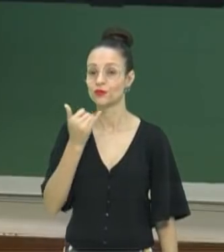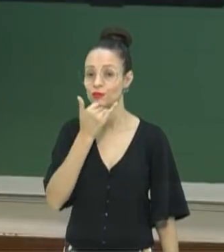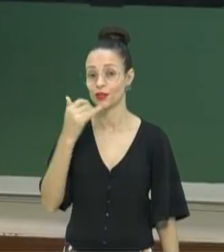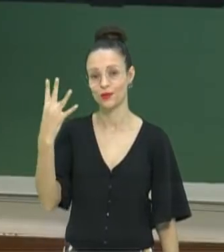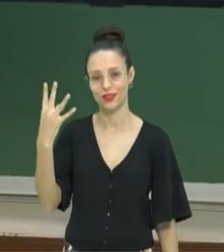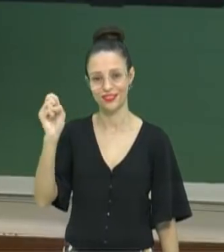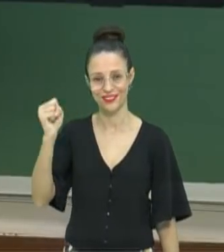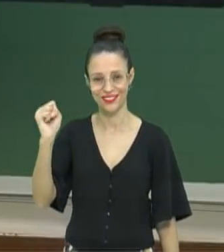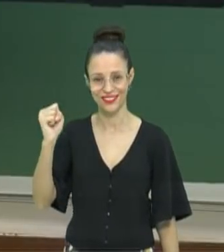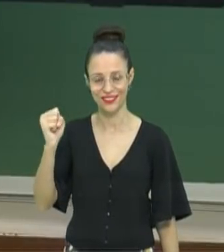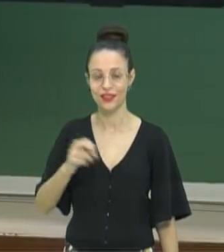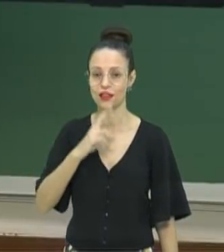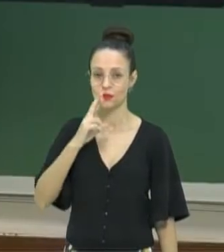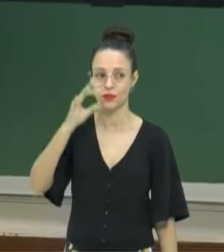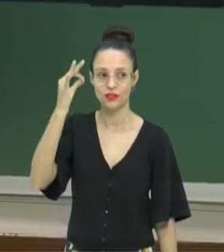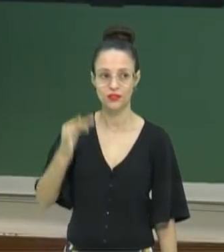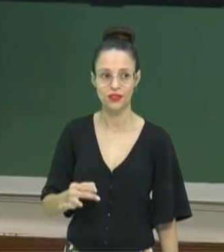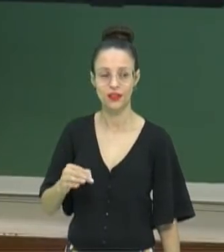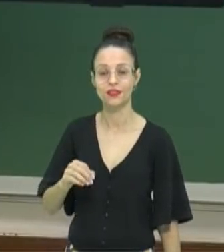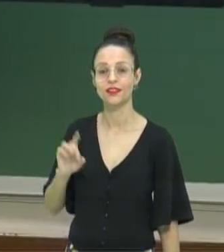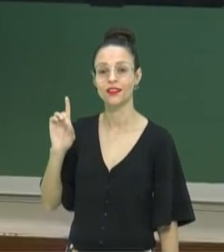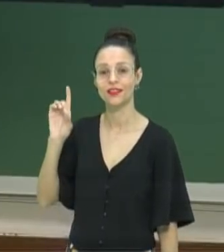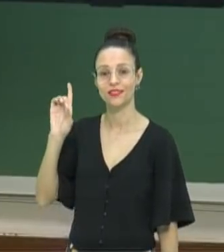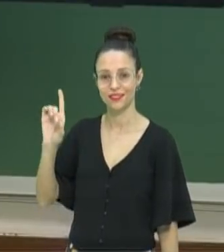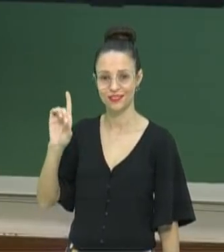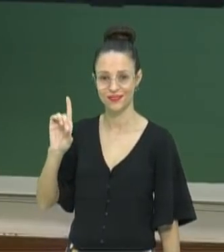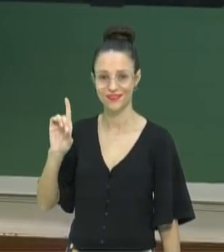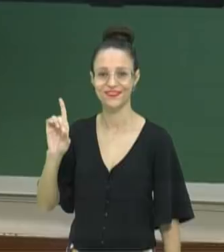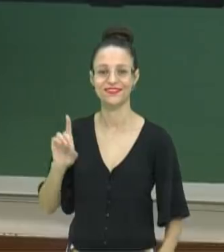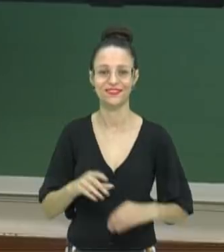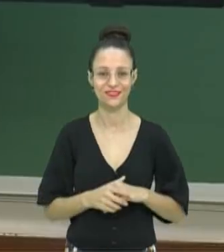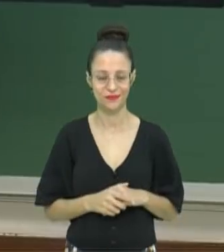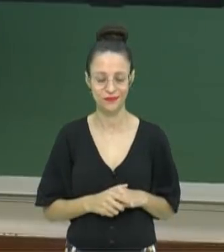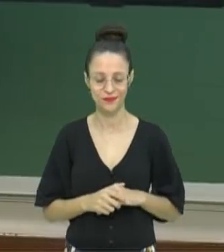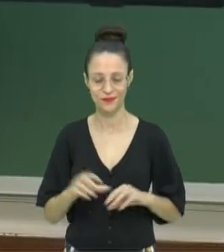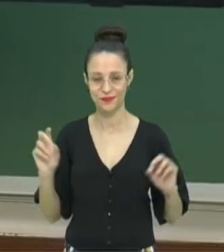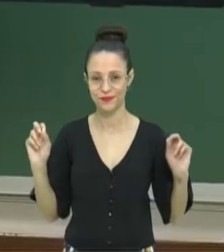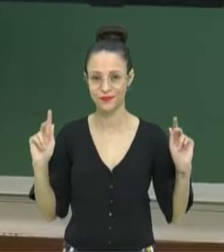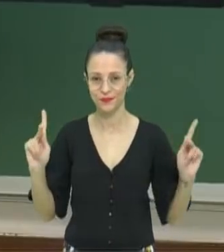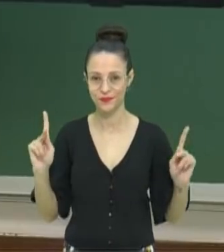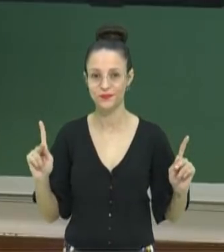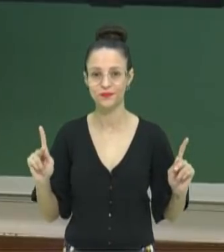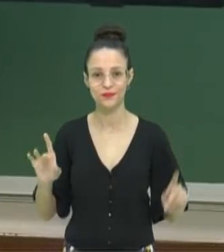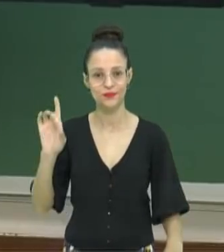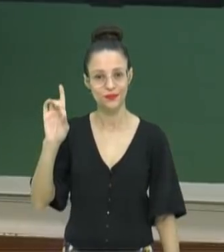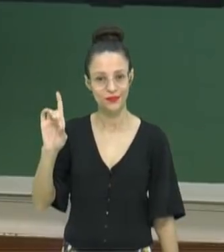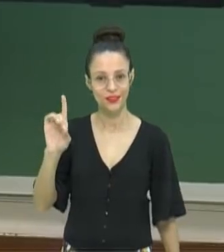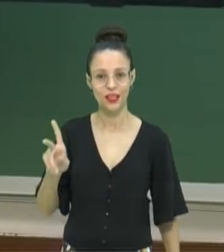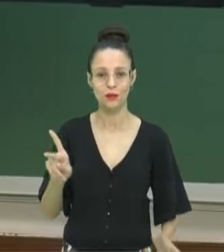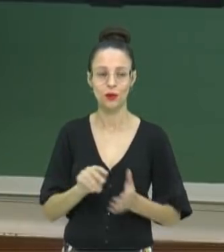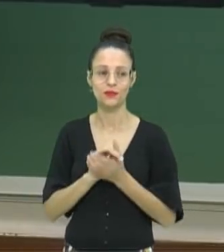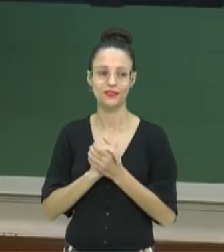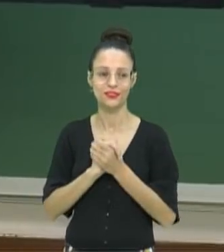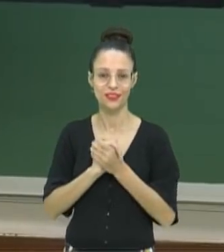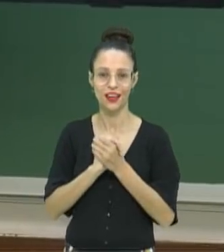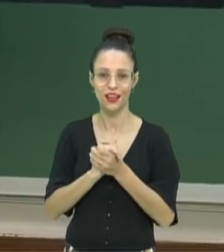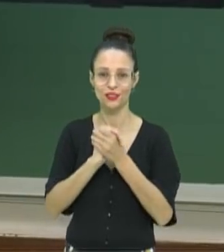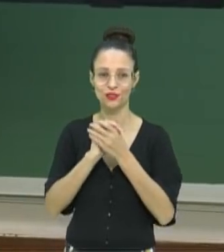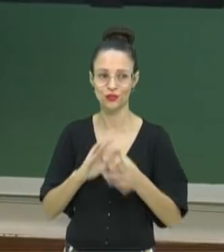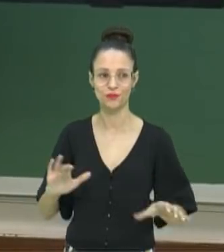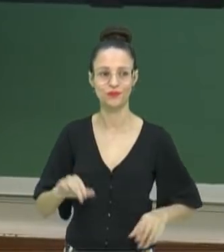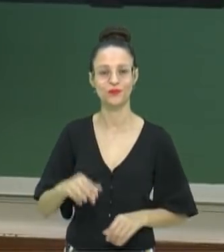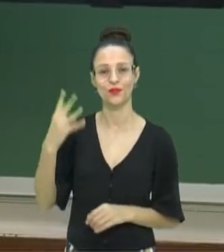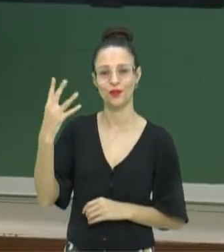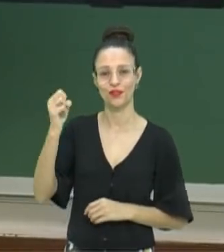48. Resposta certa, letra D, ok? D de dado,